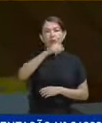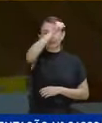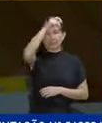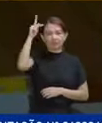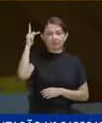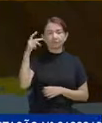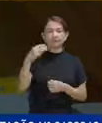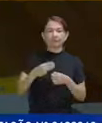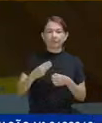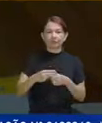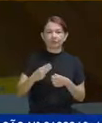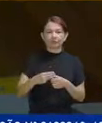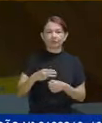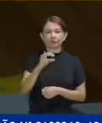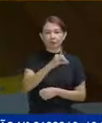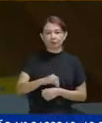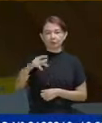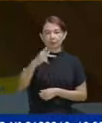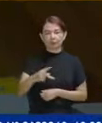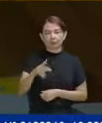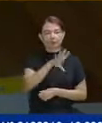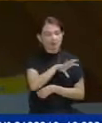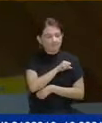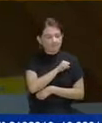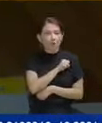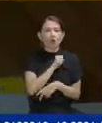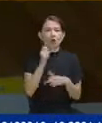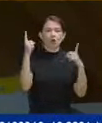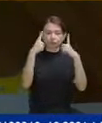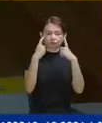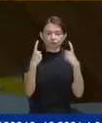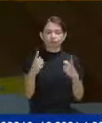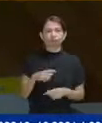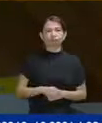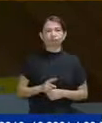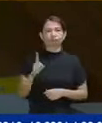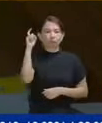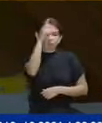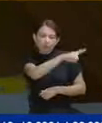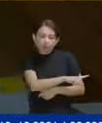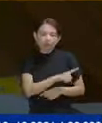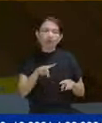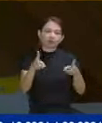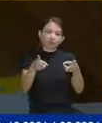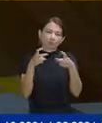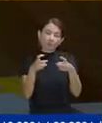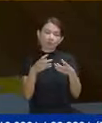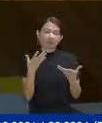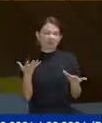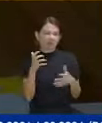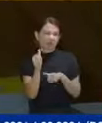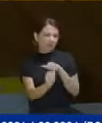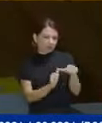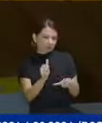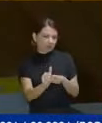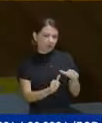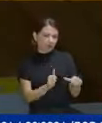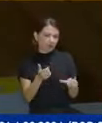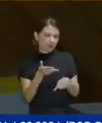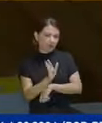Oiapoque, pelo amor que eu tenho pelo Oiapoque, pelas dificuldades que hoje eu vejo o Oiapoque está enfrentando. E eu quero mudar,